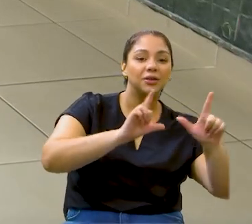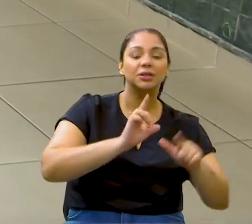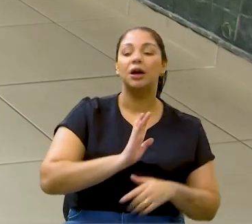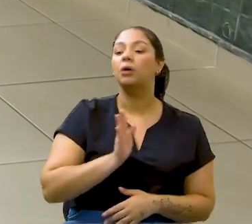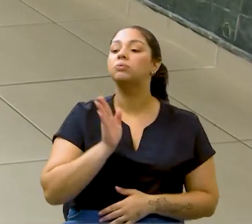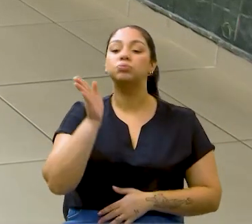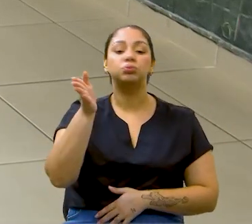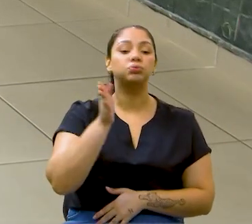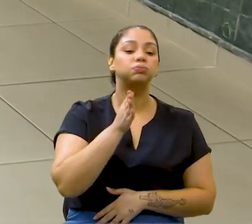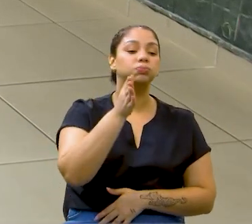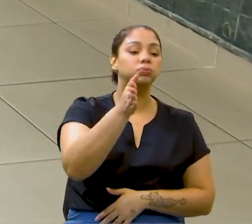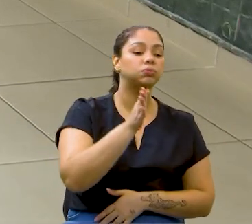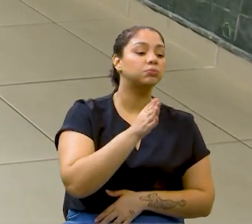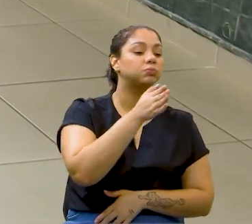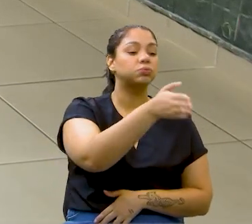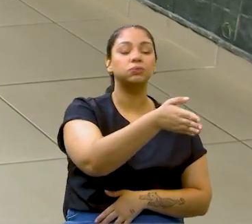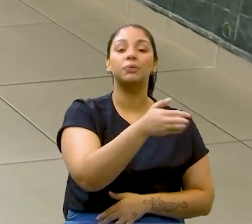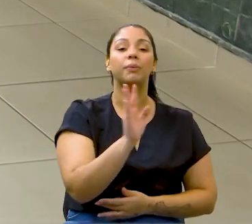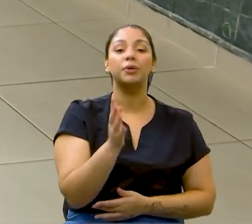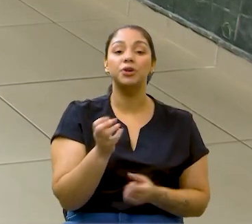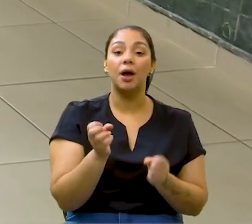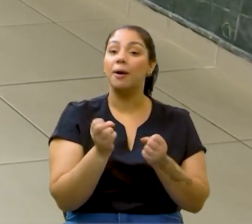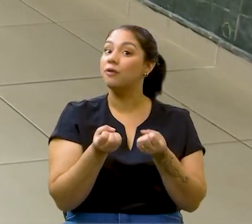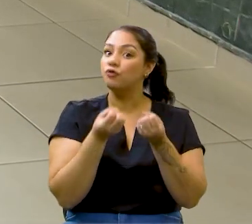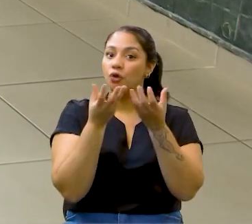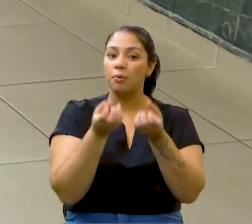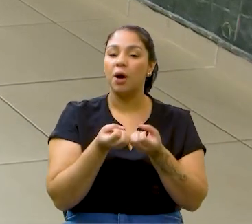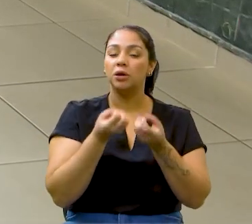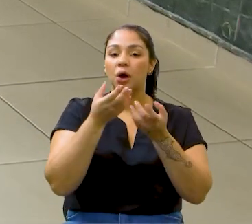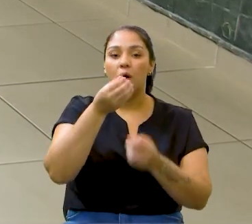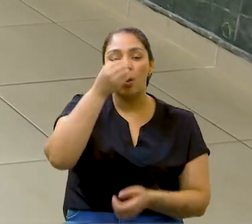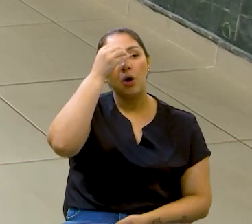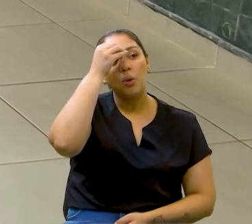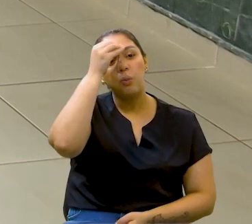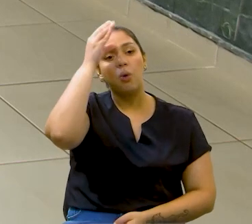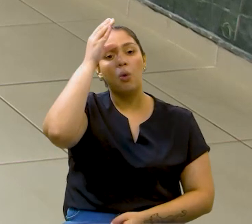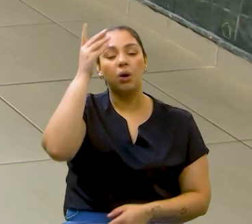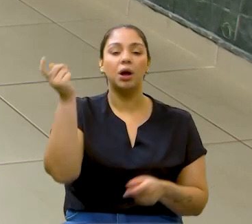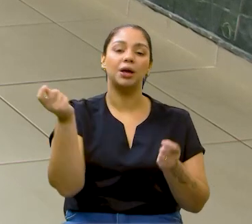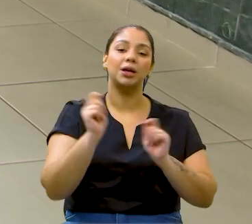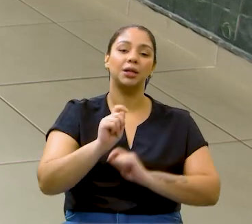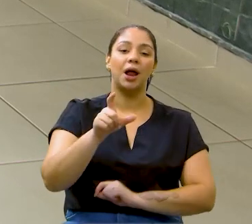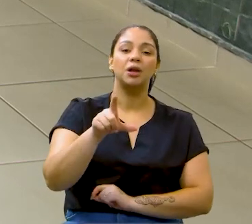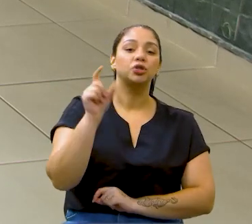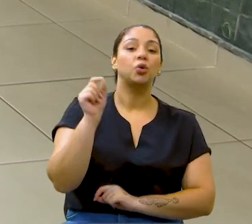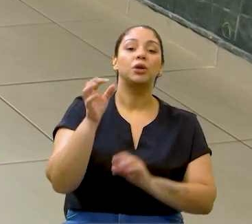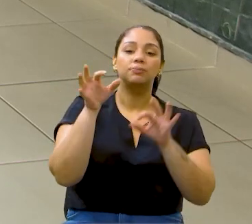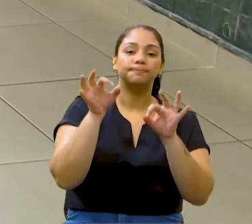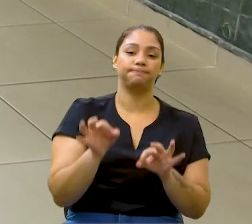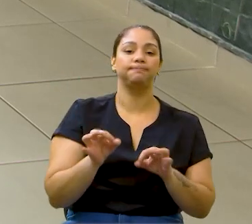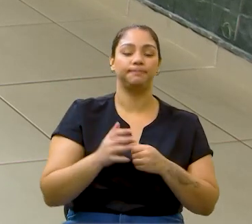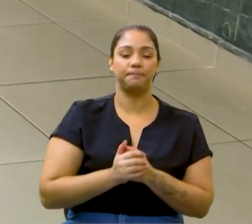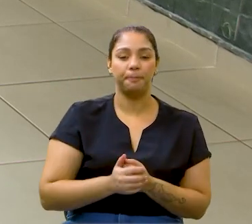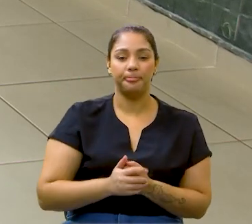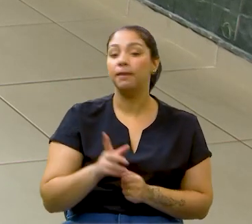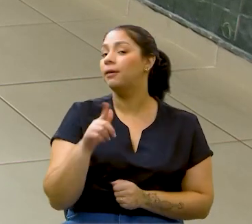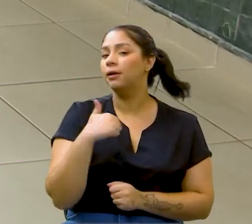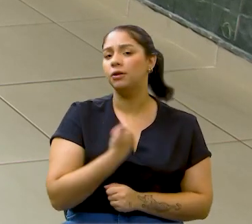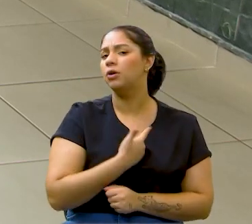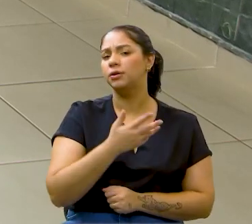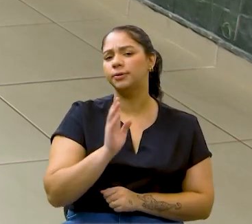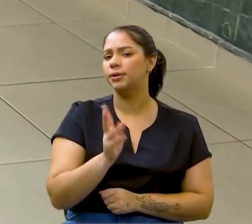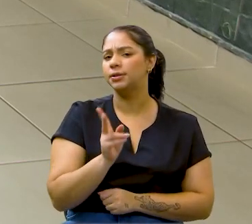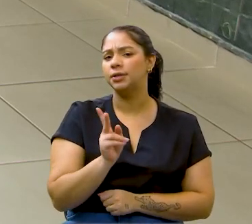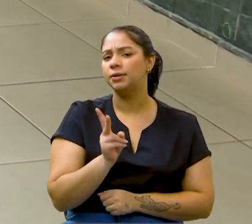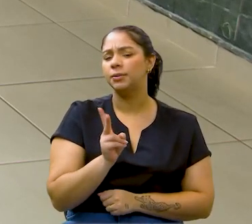eles terem acesso, terem bastante informação, né, e poderem fazer a escolha certa. E o